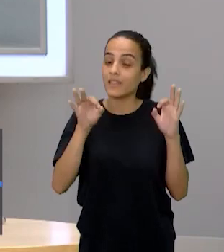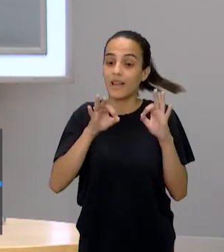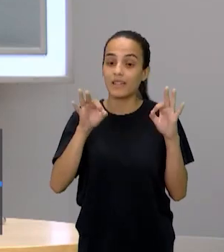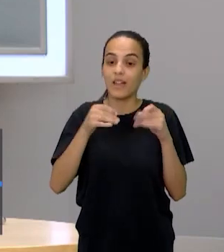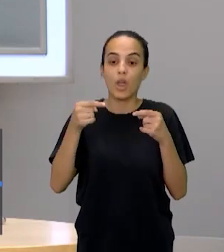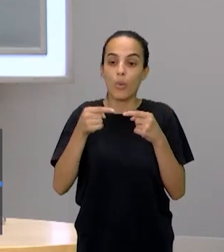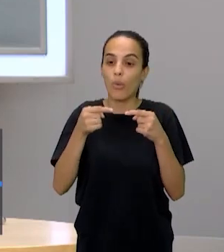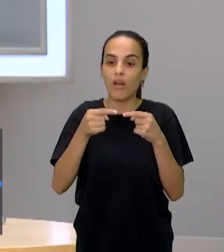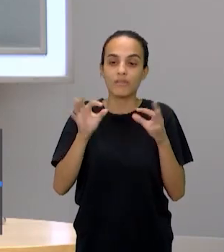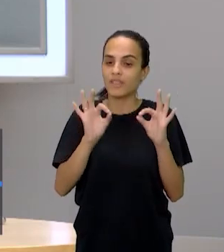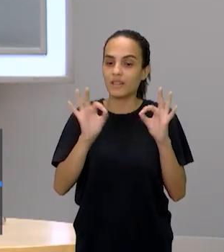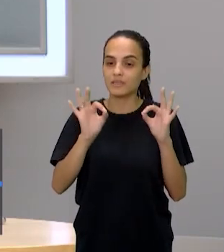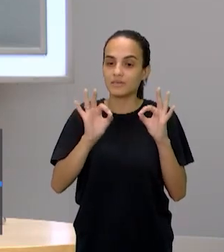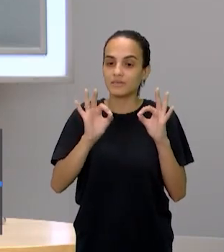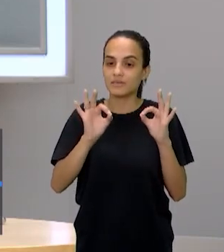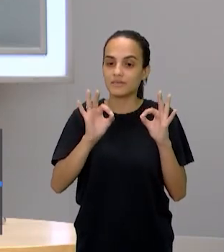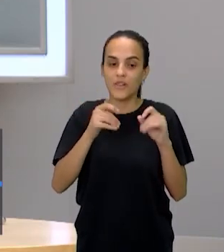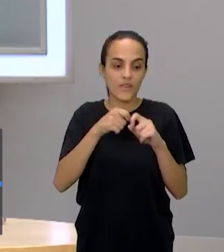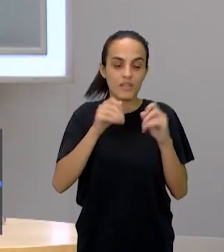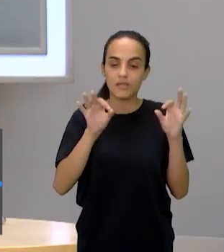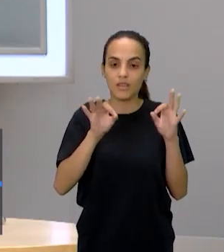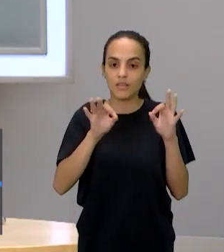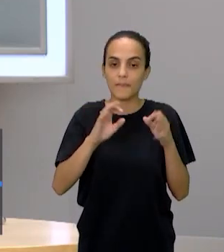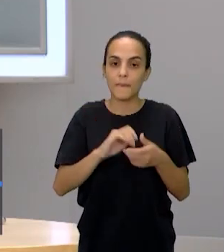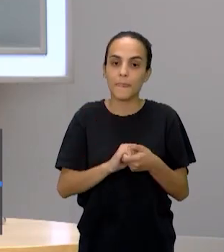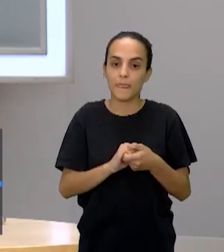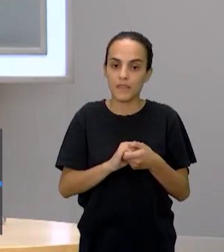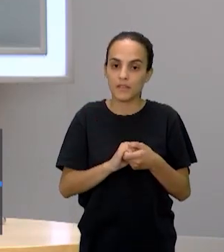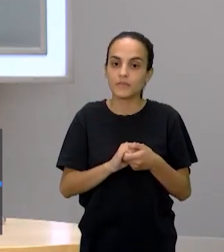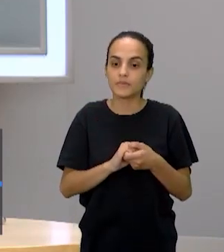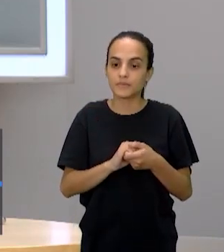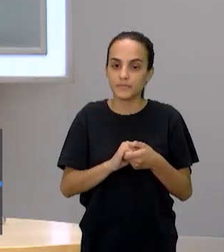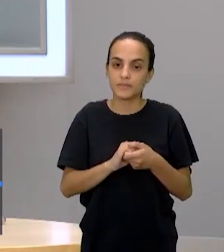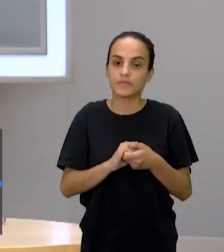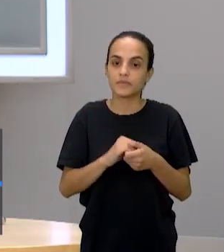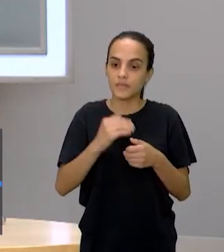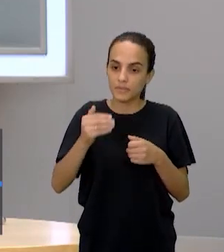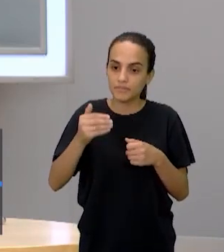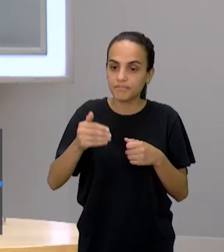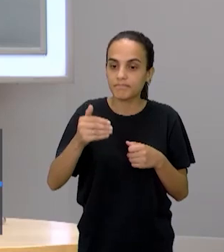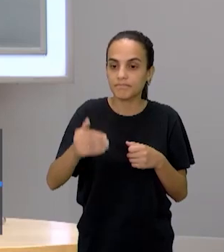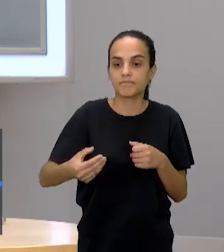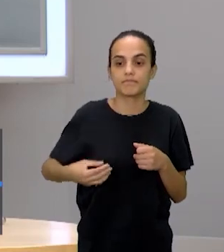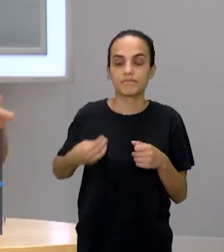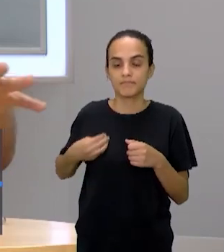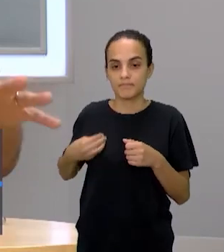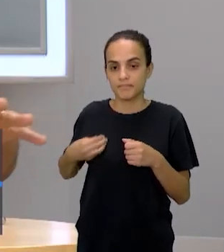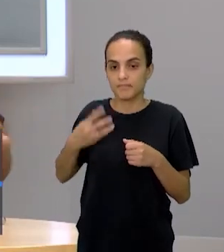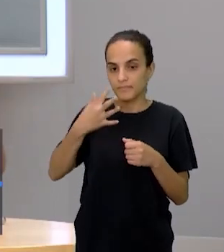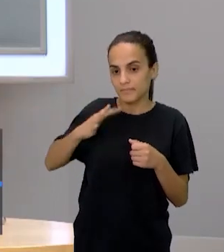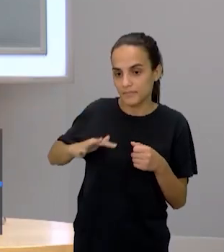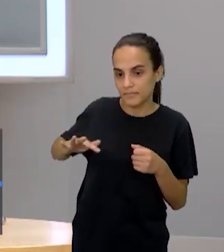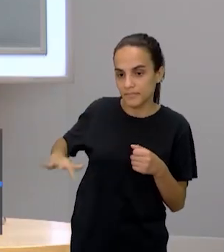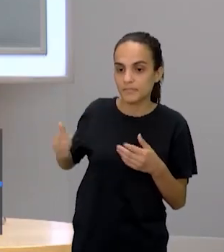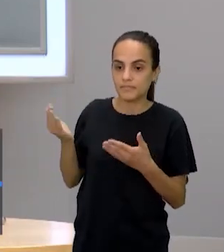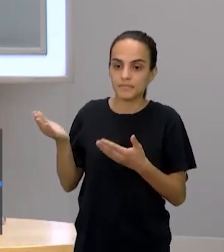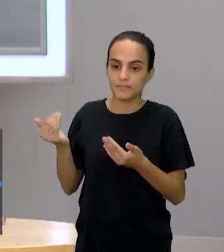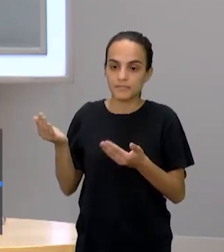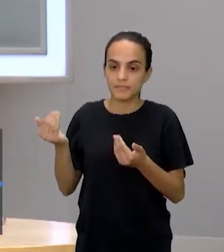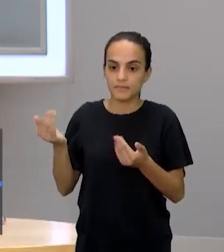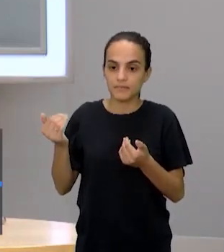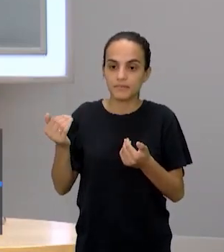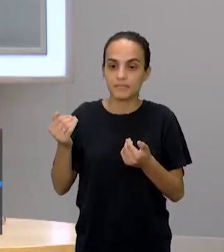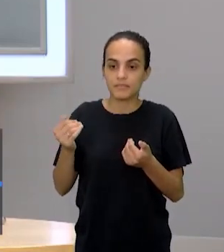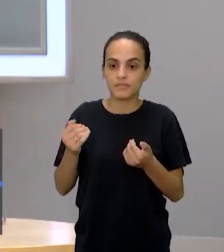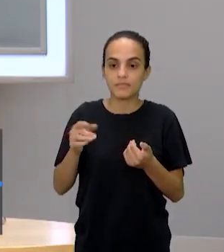nada. Nossa. Então, isso, assim, ao longo da vida, da infância, da adolescência, vai